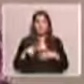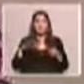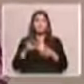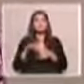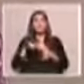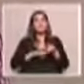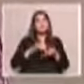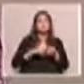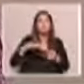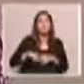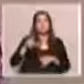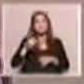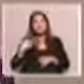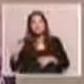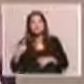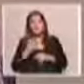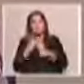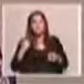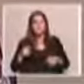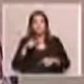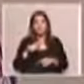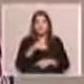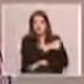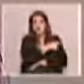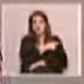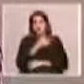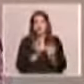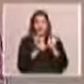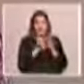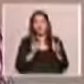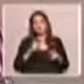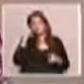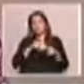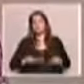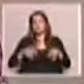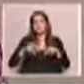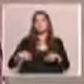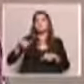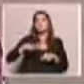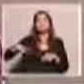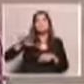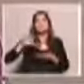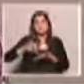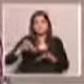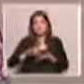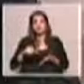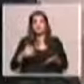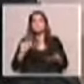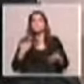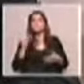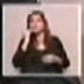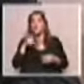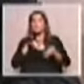para a Associação, mas acima de tudo, João, tendo em conta que está aqui em nome da Plataforma para o Desenvolvimento da Região Interior Centro, perceber como é que